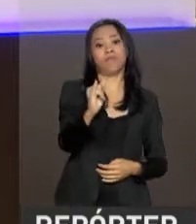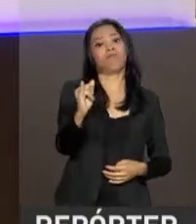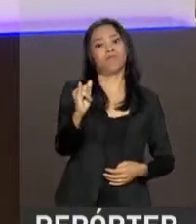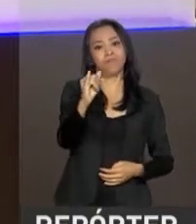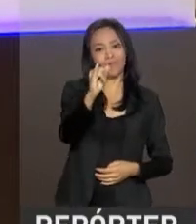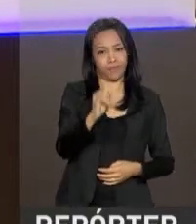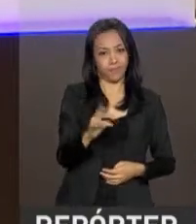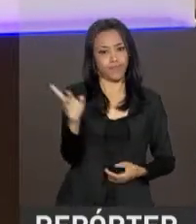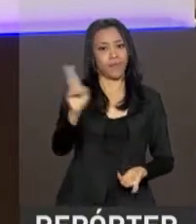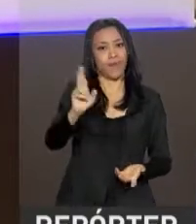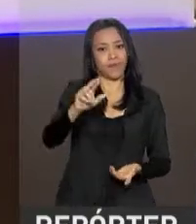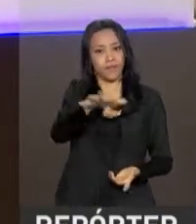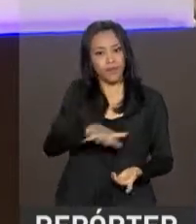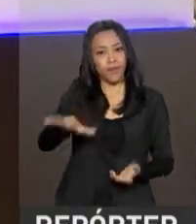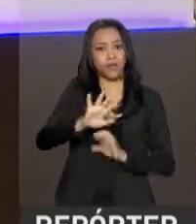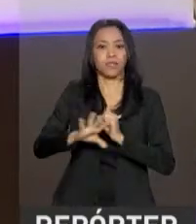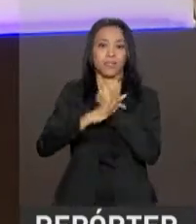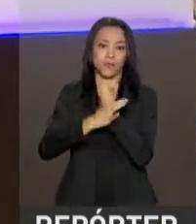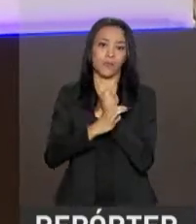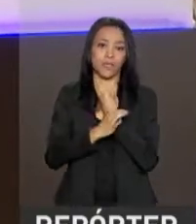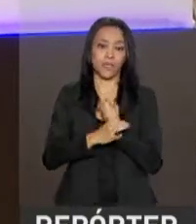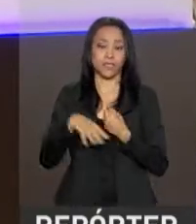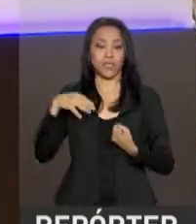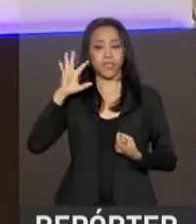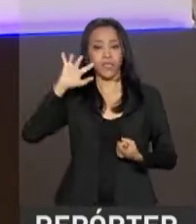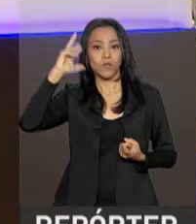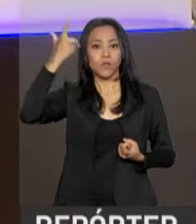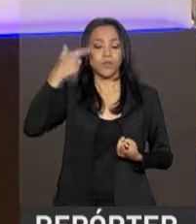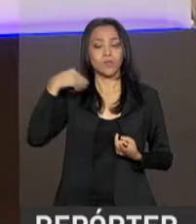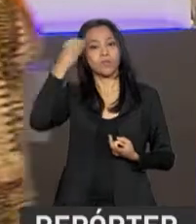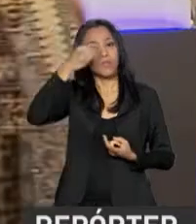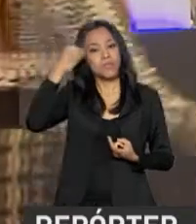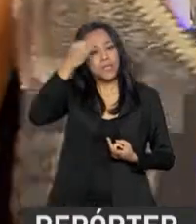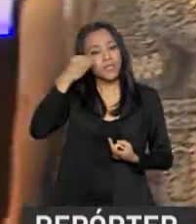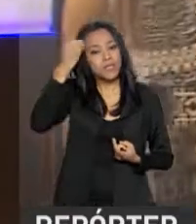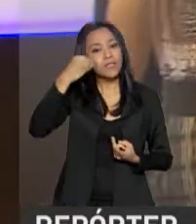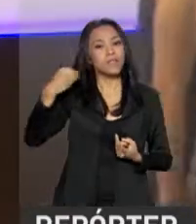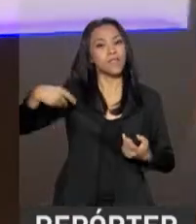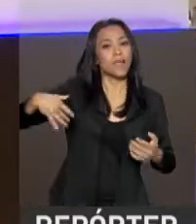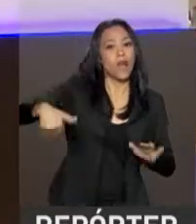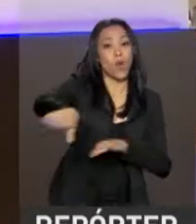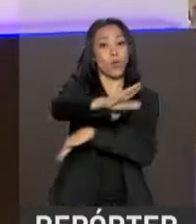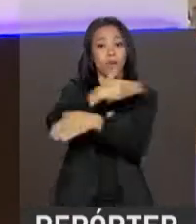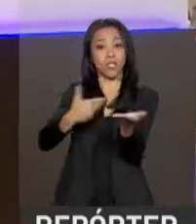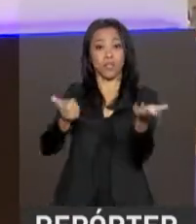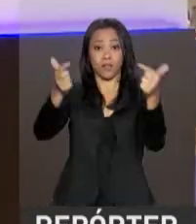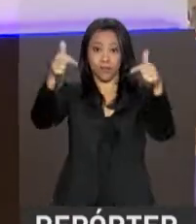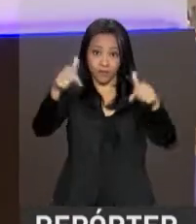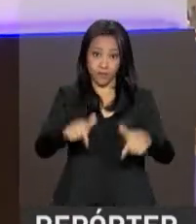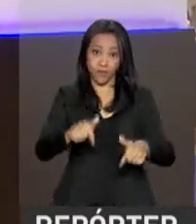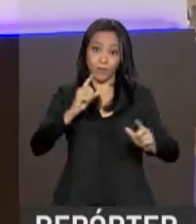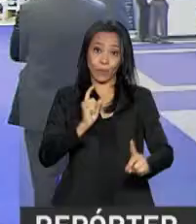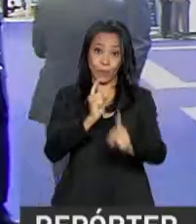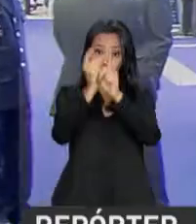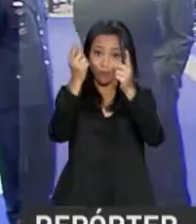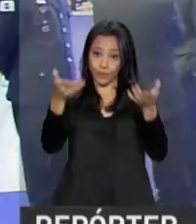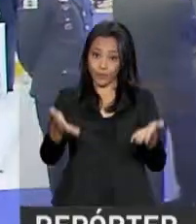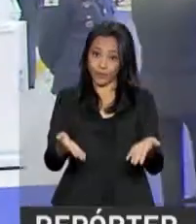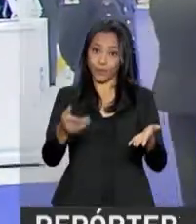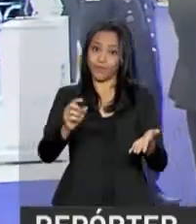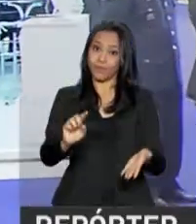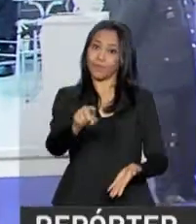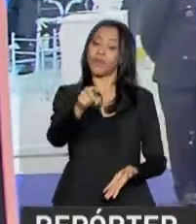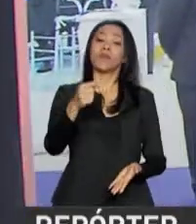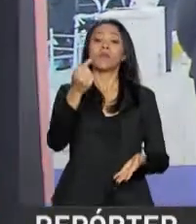segurança online soluções e experiências que estão sendo compartilhadas em um evento inédito no país durante